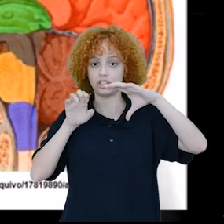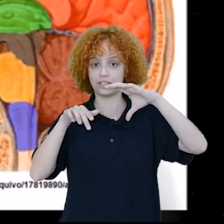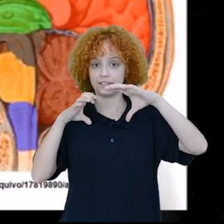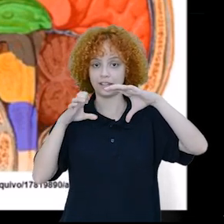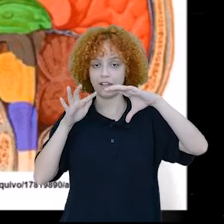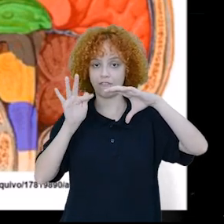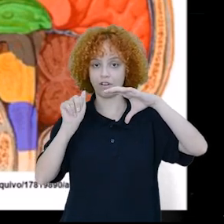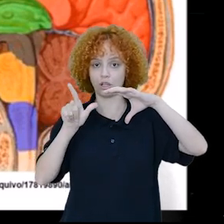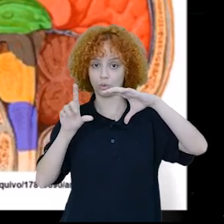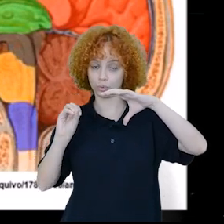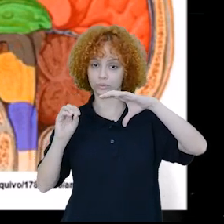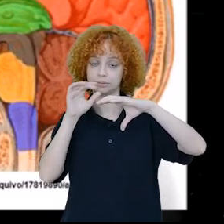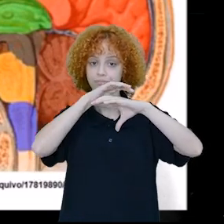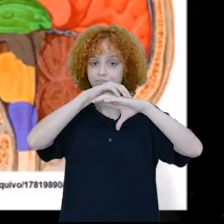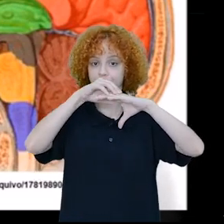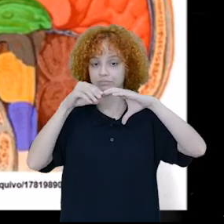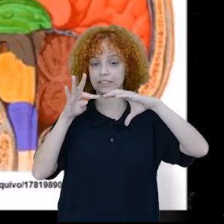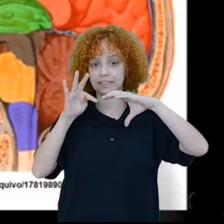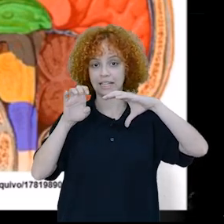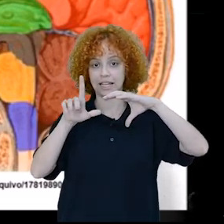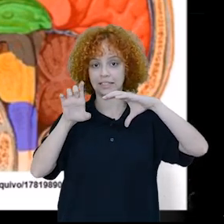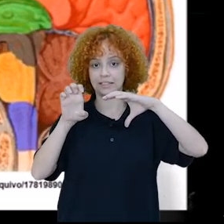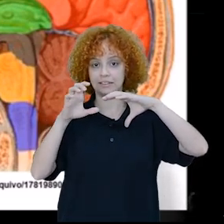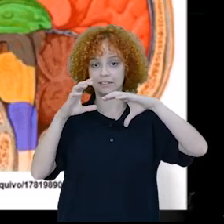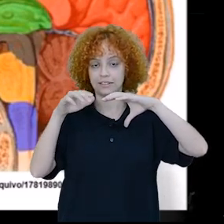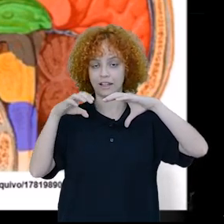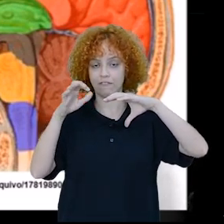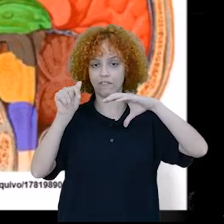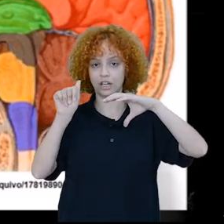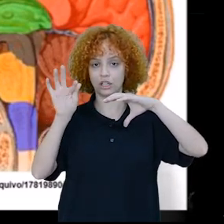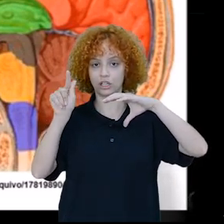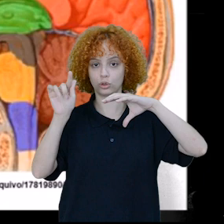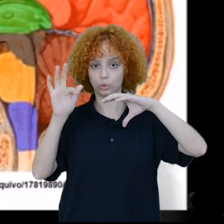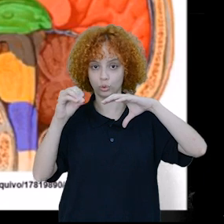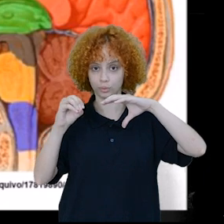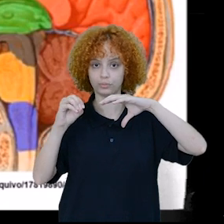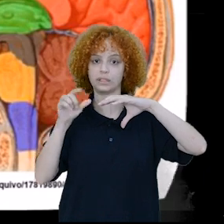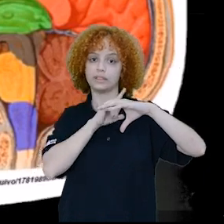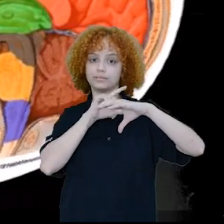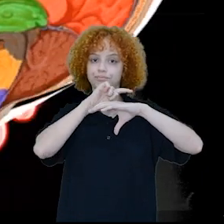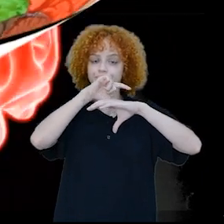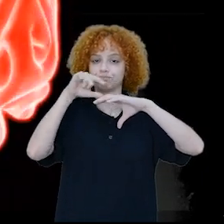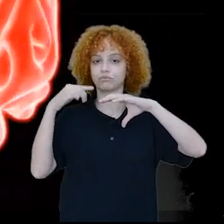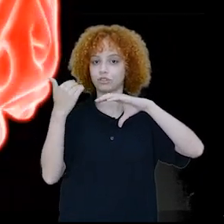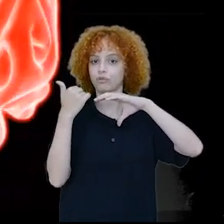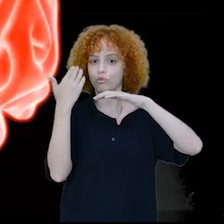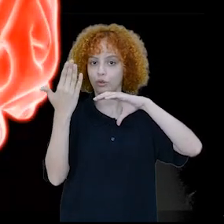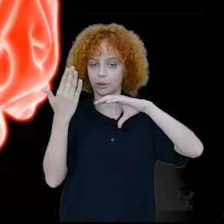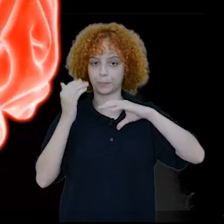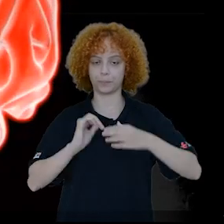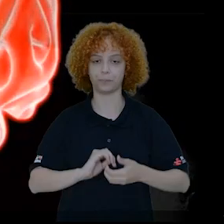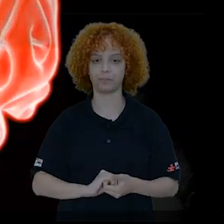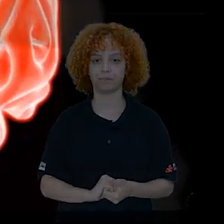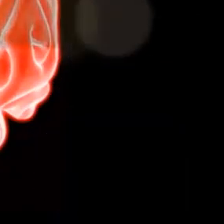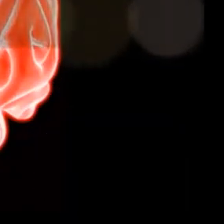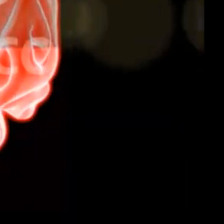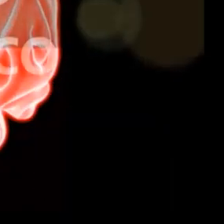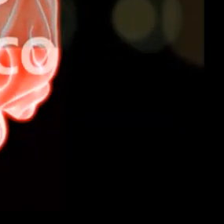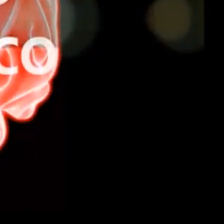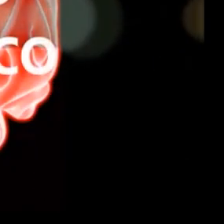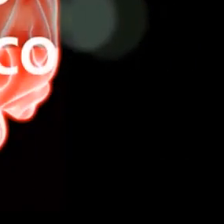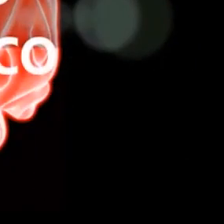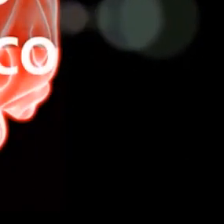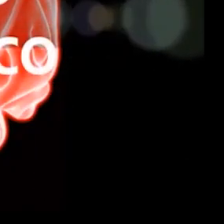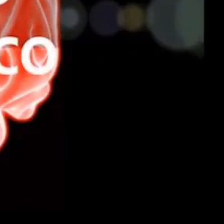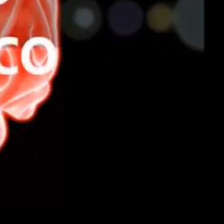no diencéfalo e o telencéfalo é a parte mais externa, que corresponde aos hemisférios cerebrais.